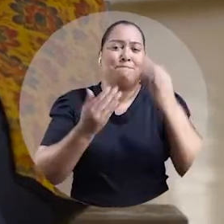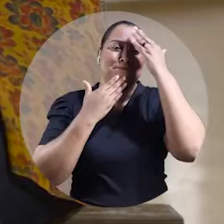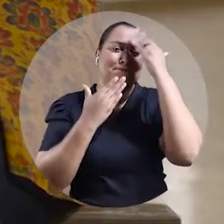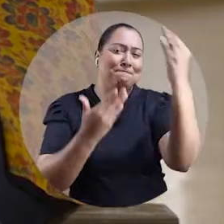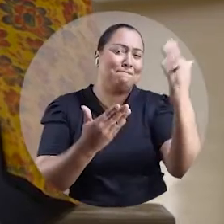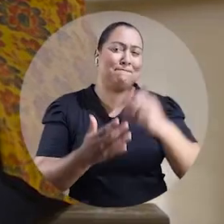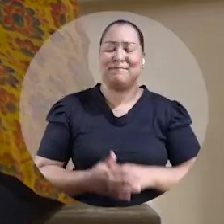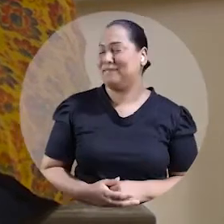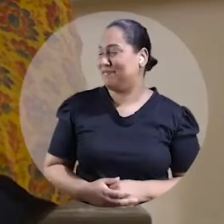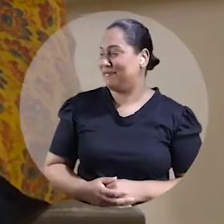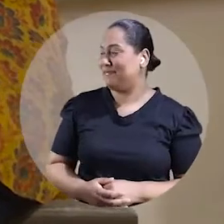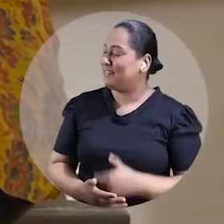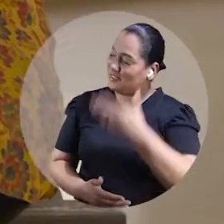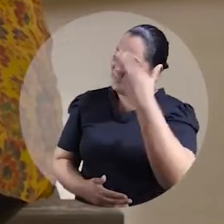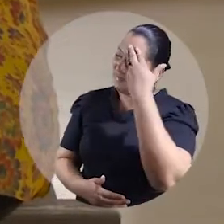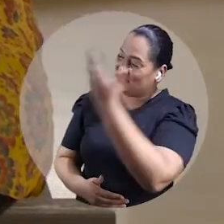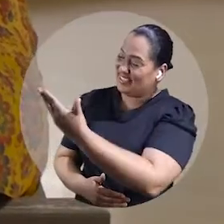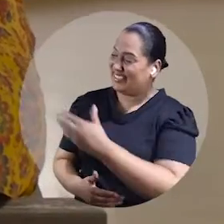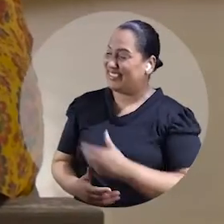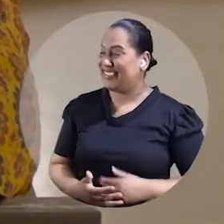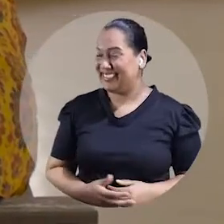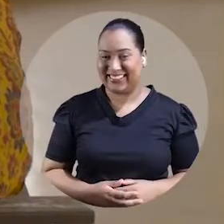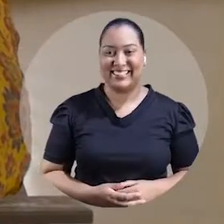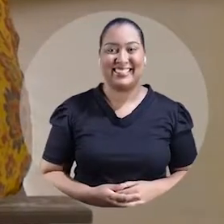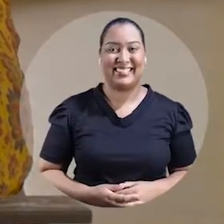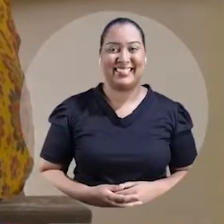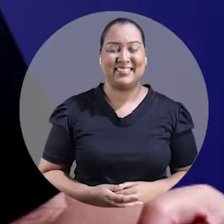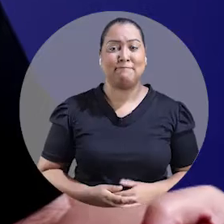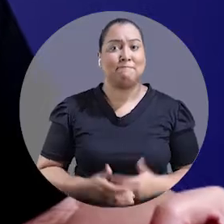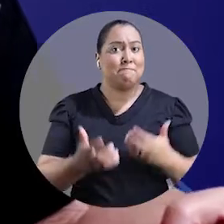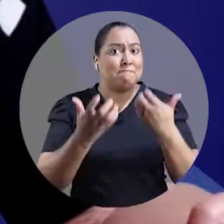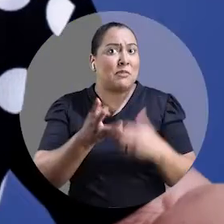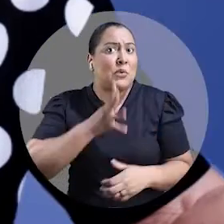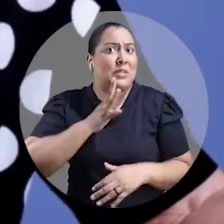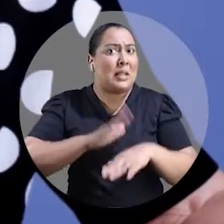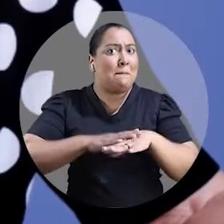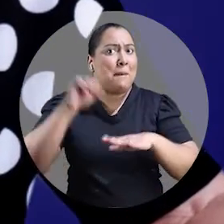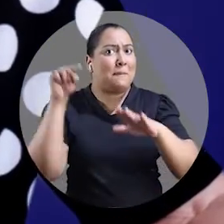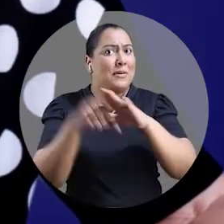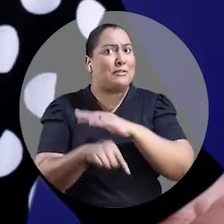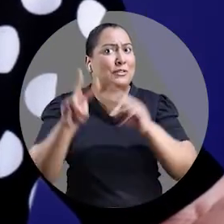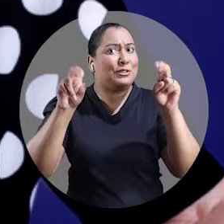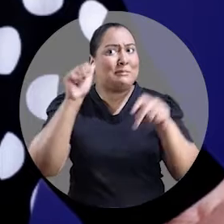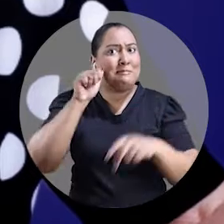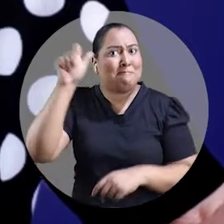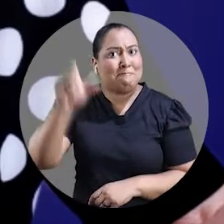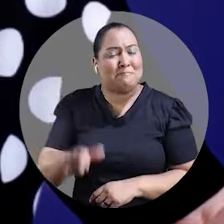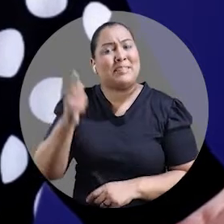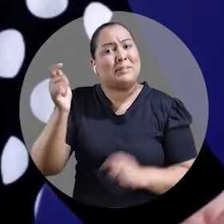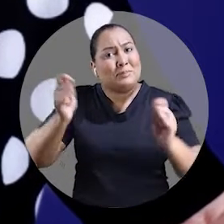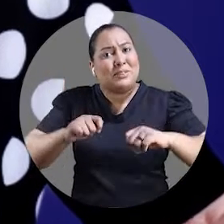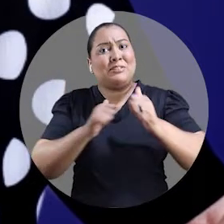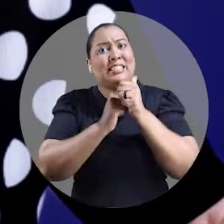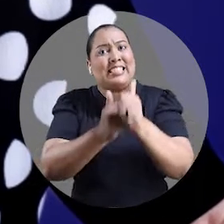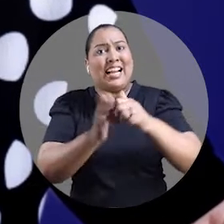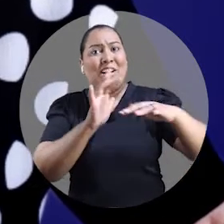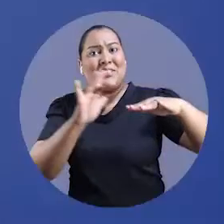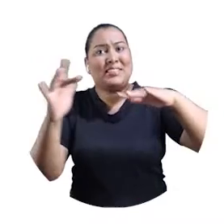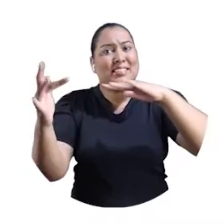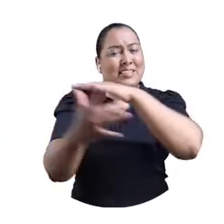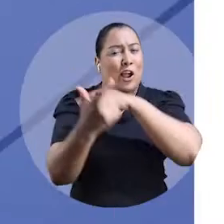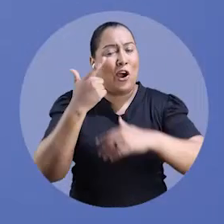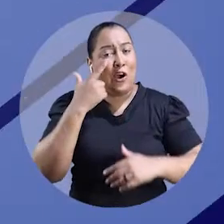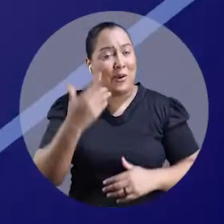muito grata mesmo. A gente que agradece. Muito obrigada. Para conhecer mais sobre Lucinda Persona, siga a escritora nas